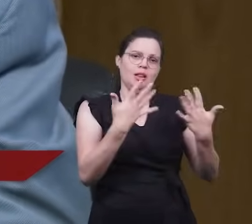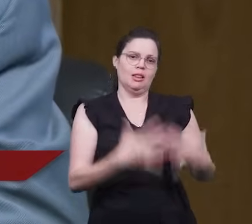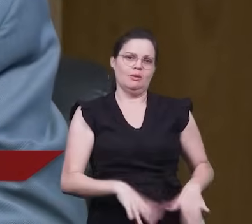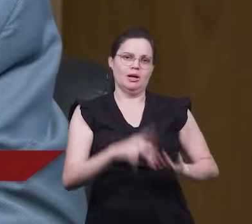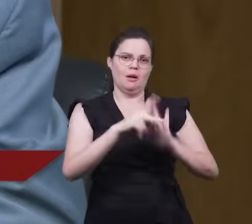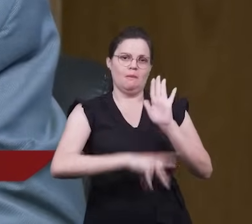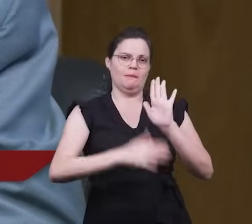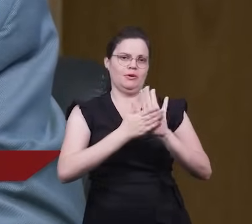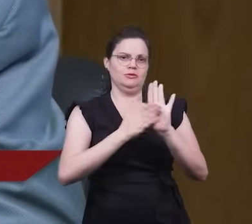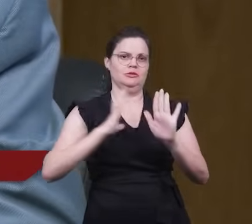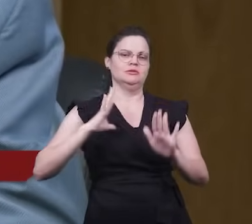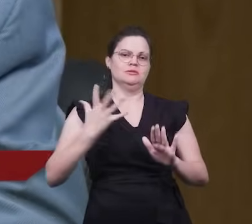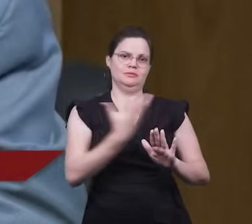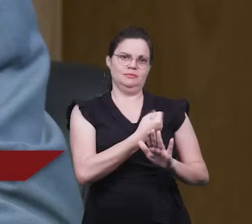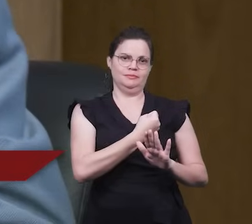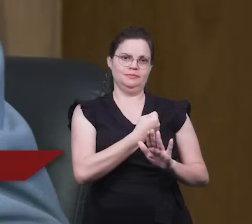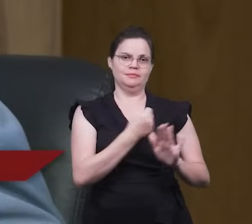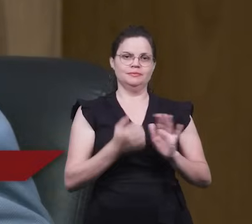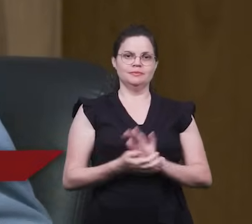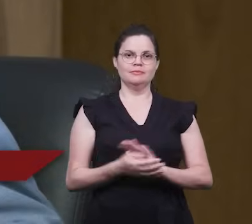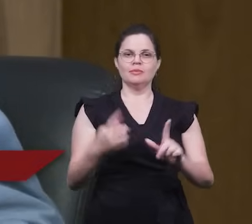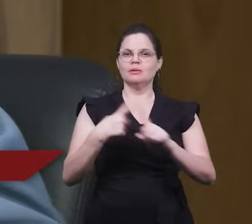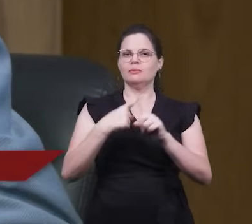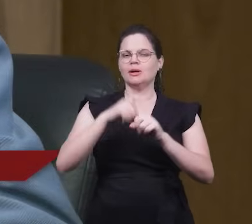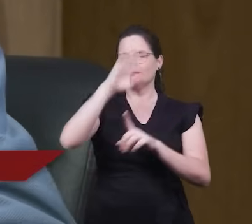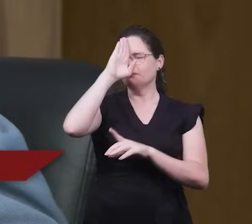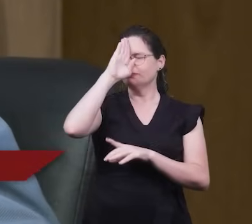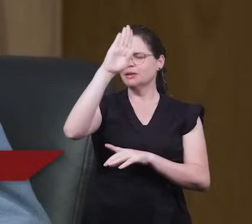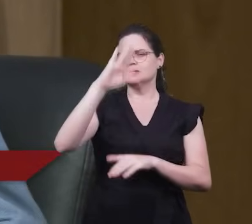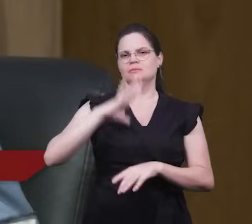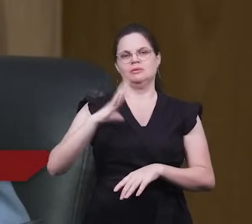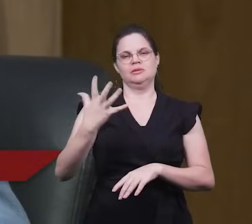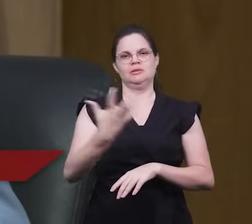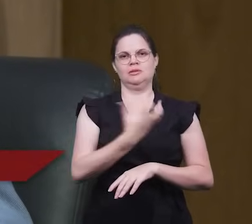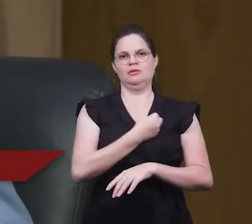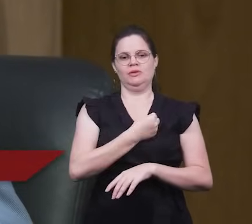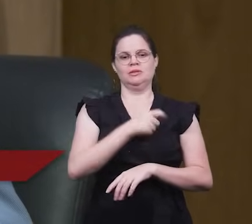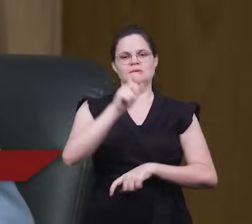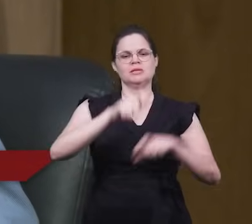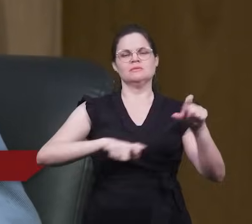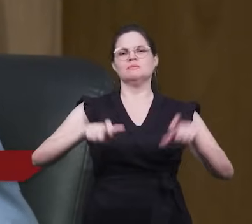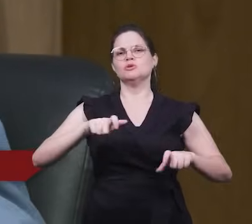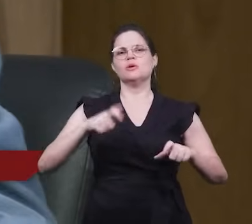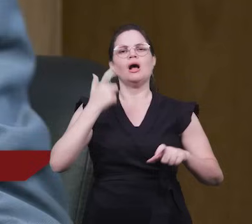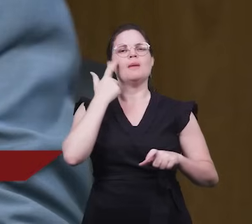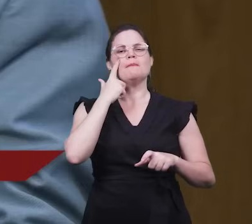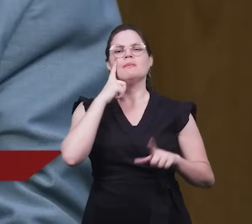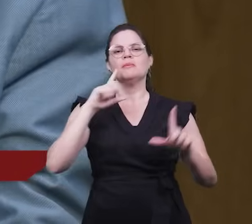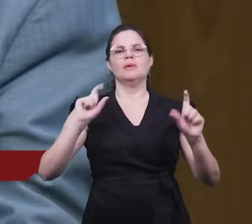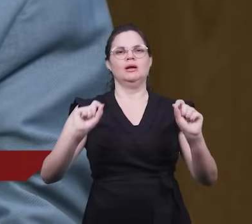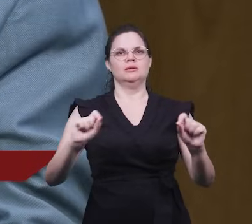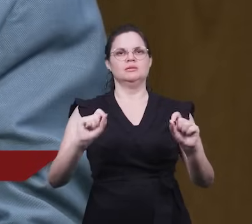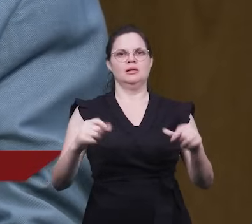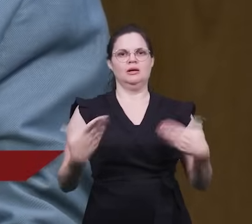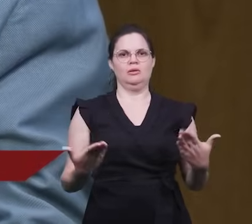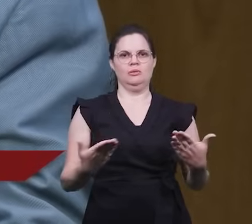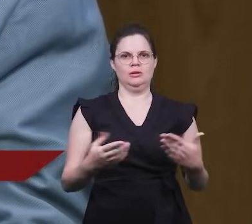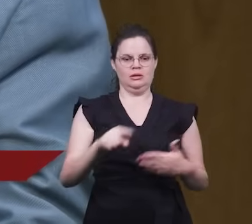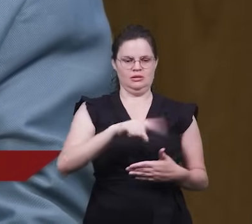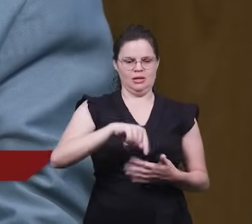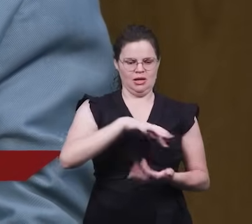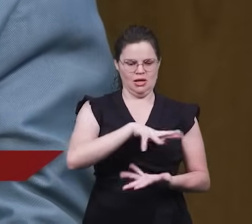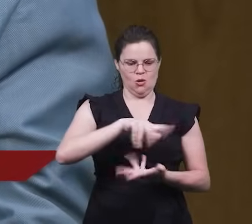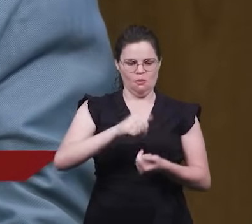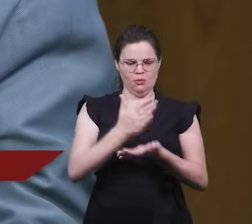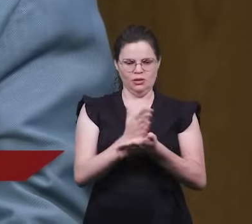de redenção. Porque a grande redenção, as pessoas esperam que a obra criadora